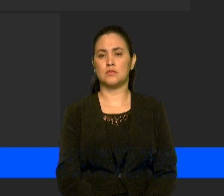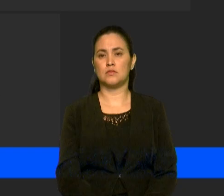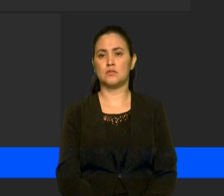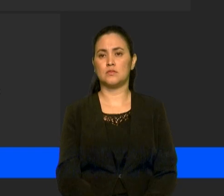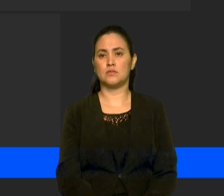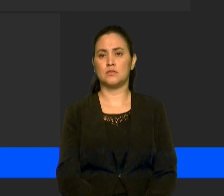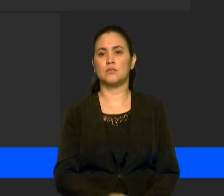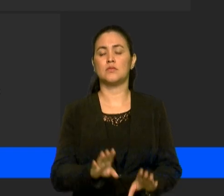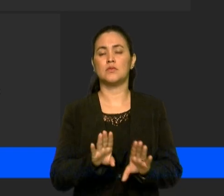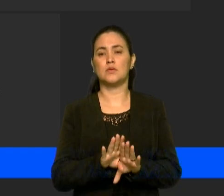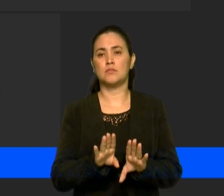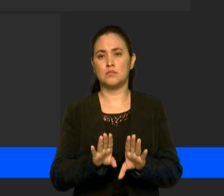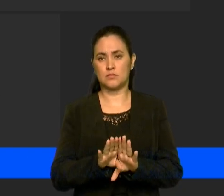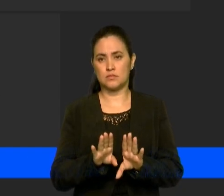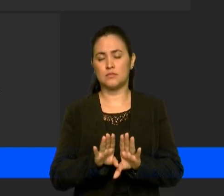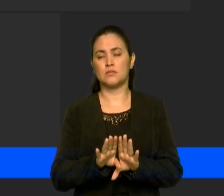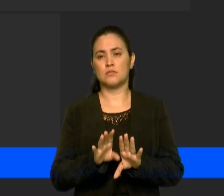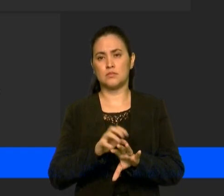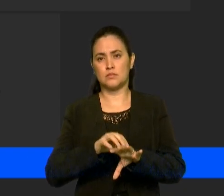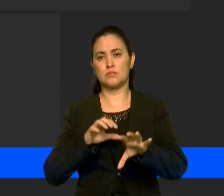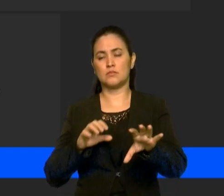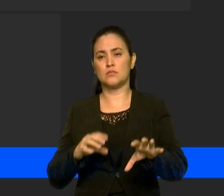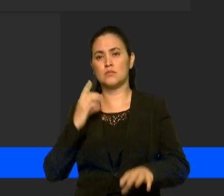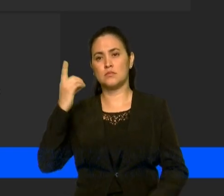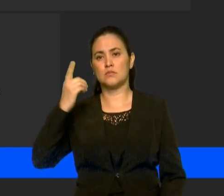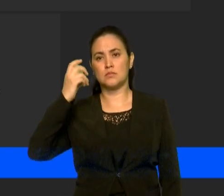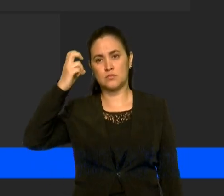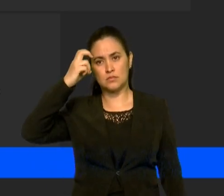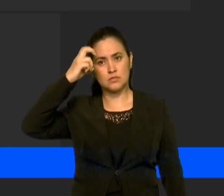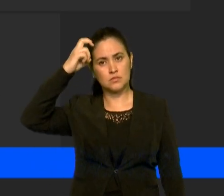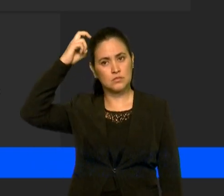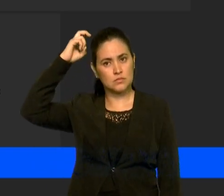Também está online o deputado Neto Evangelista.